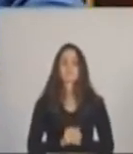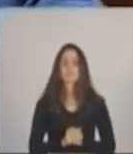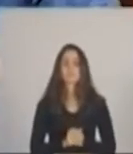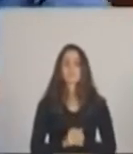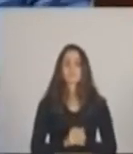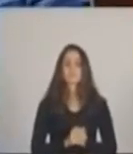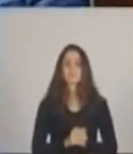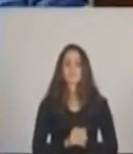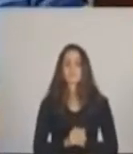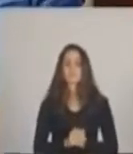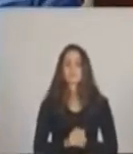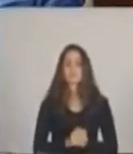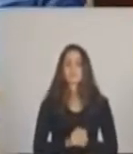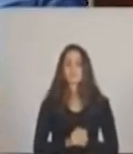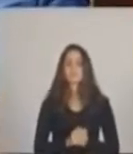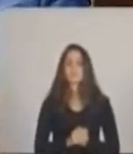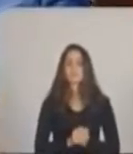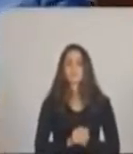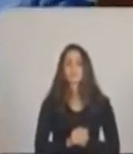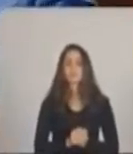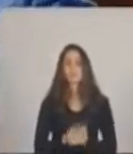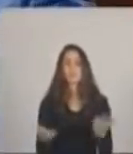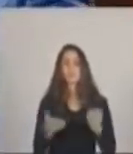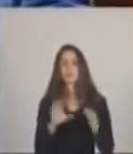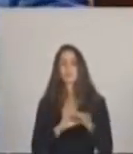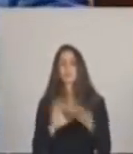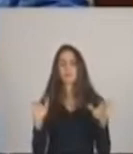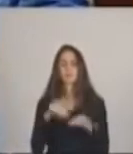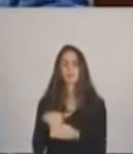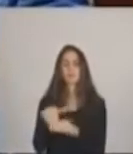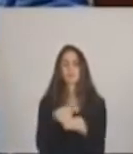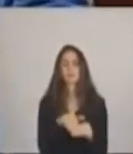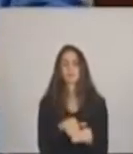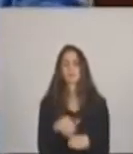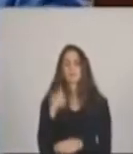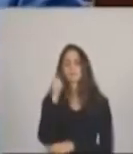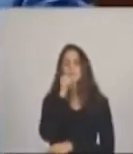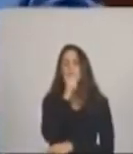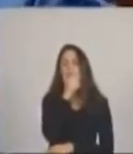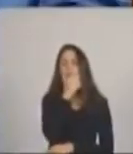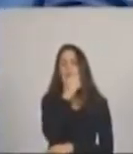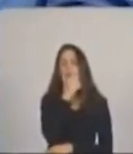Não havendo, eu vou chamar a votação. Como vota o deputado Vandinho Leite?